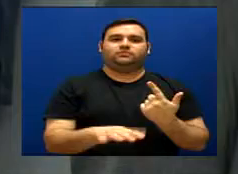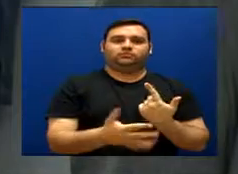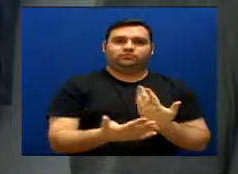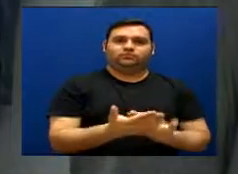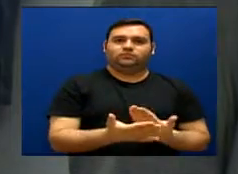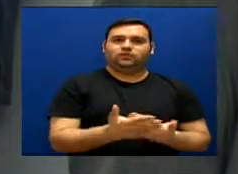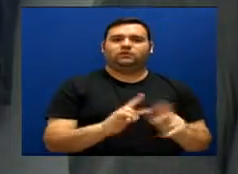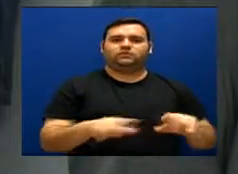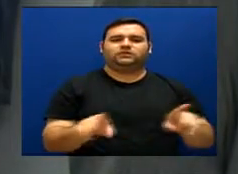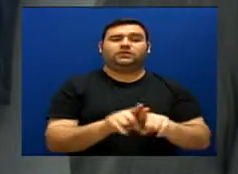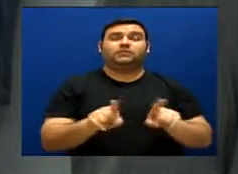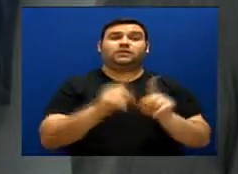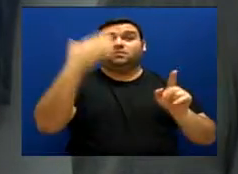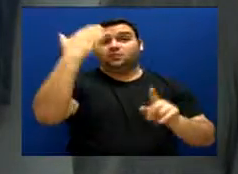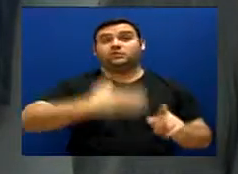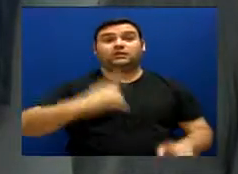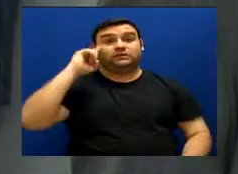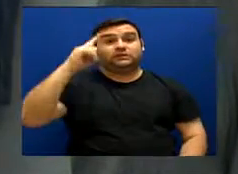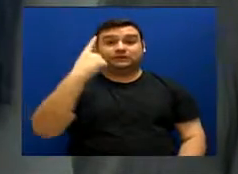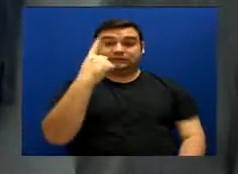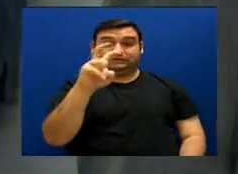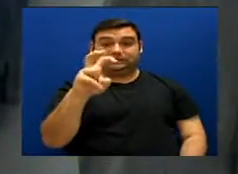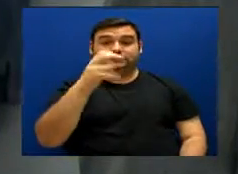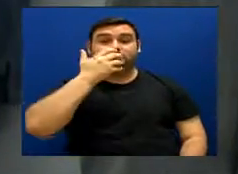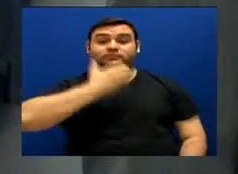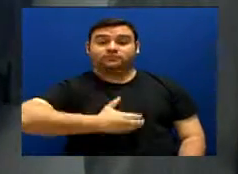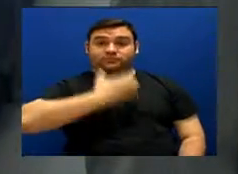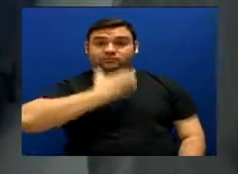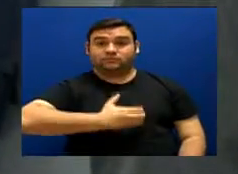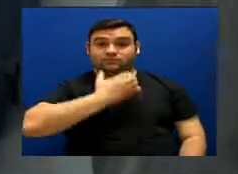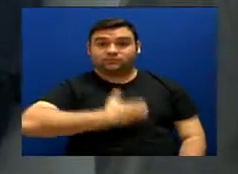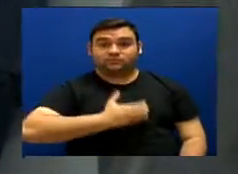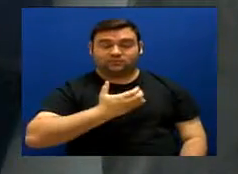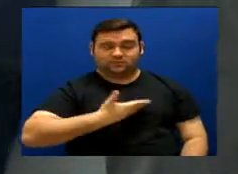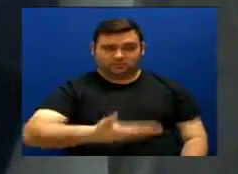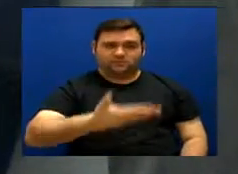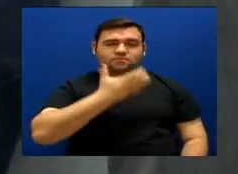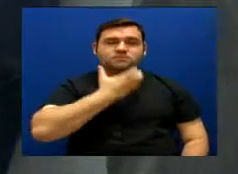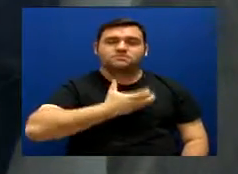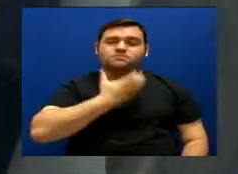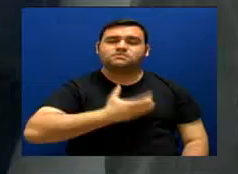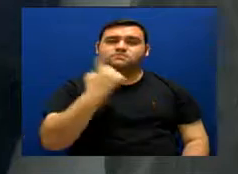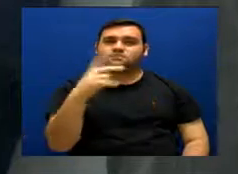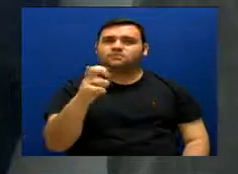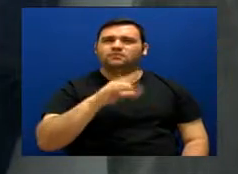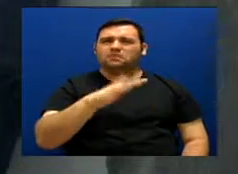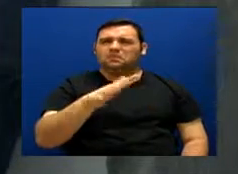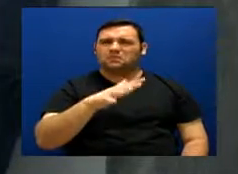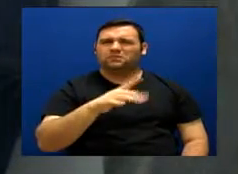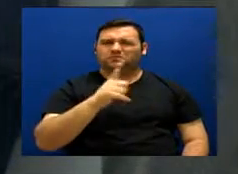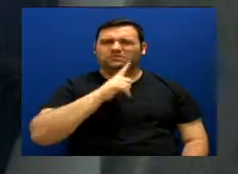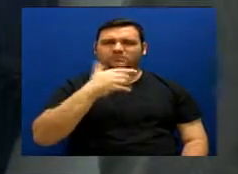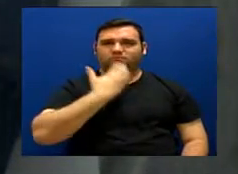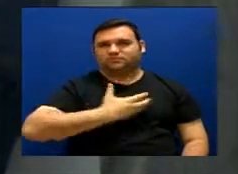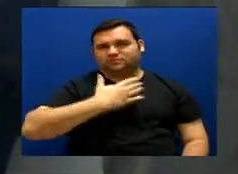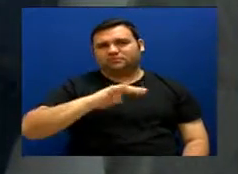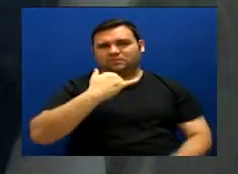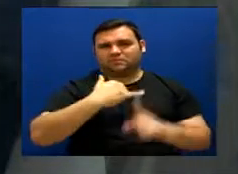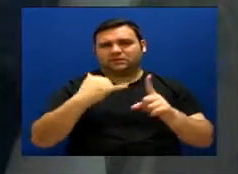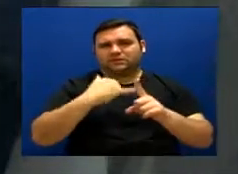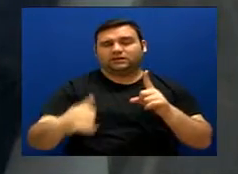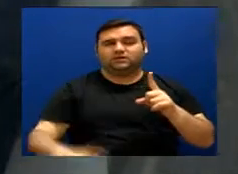educação e nos prometeu que até o dia 15 de dezembro, né, até o meio de dezembro, certo?